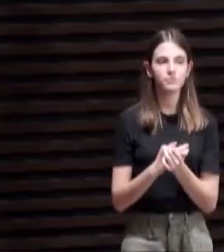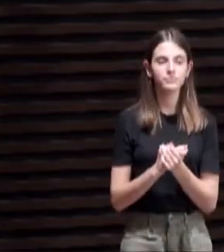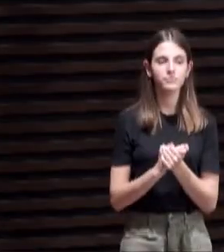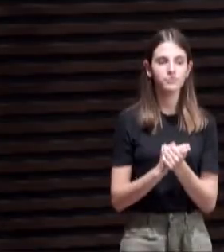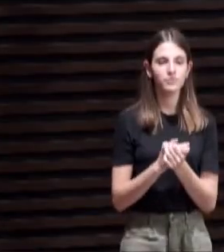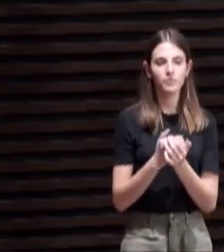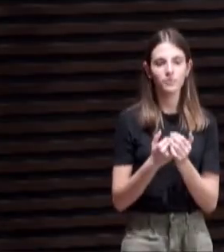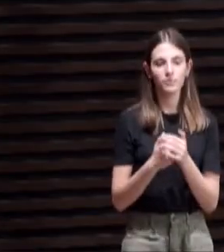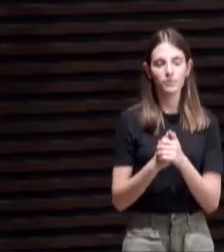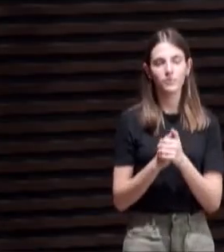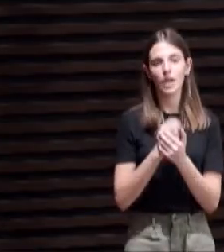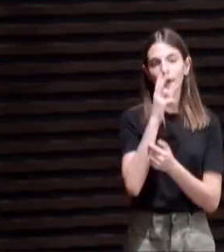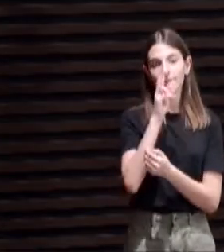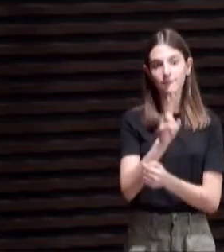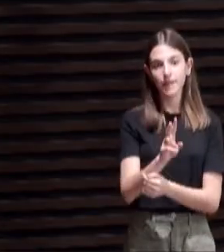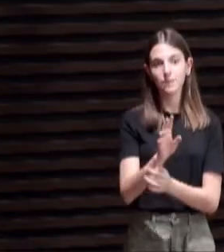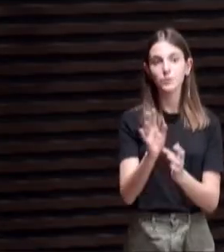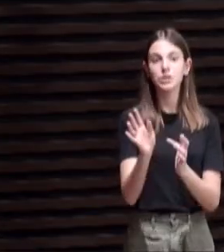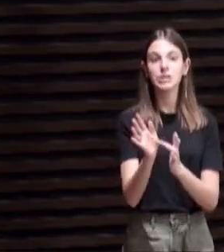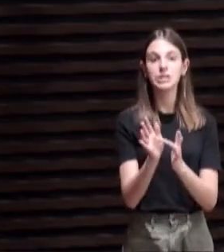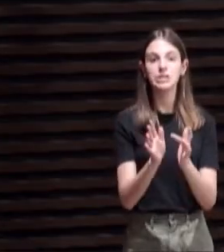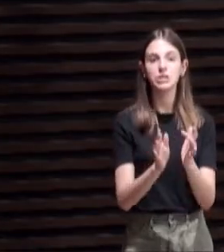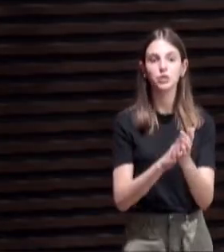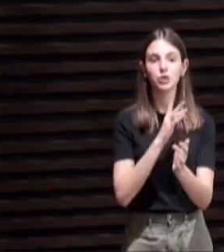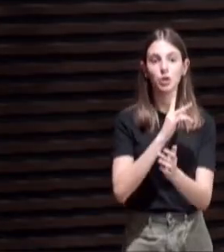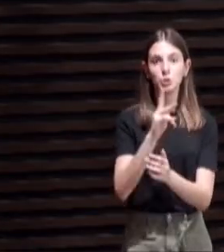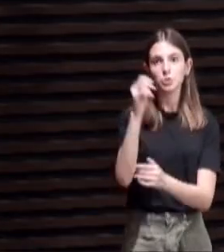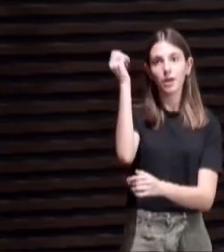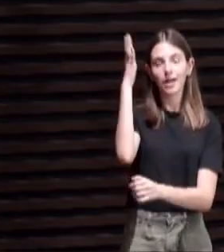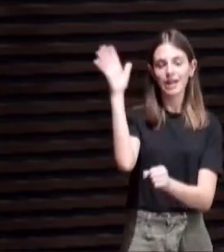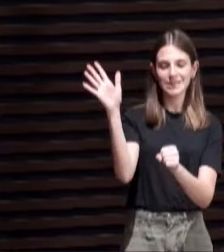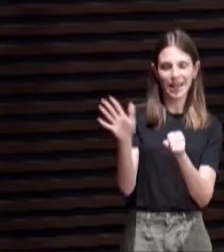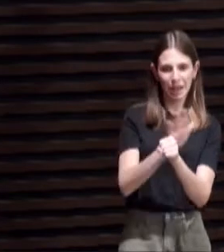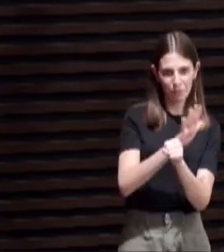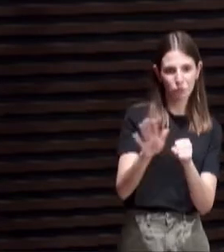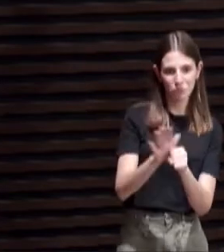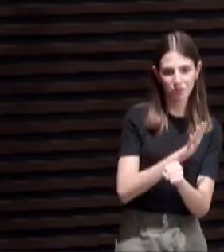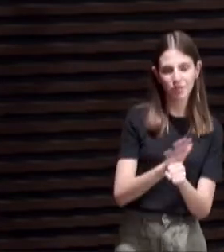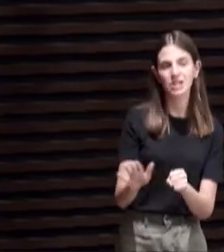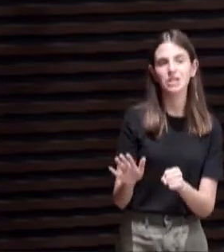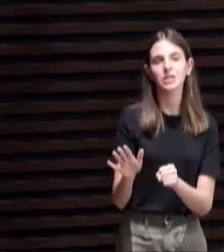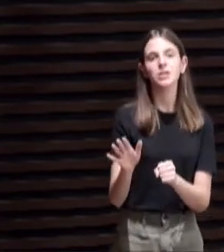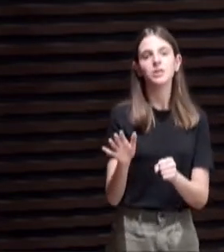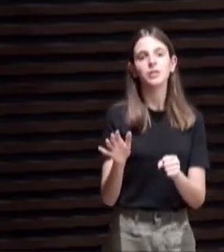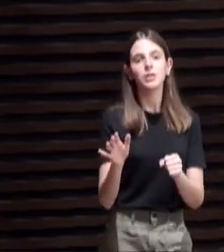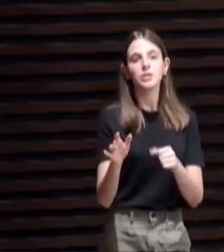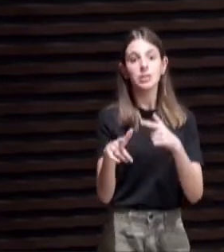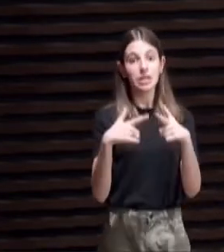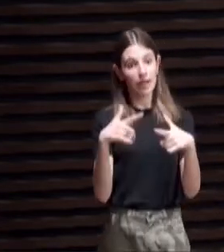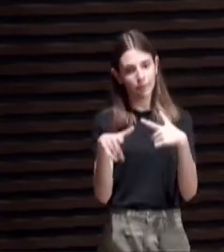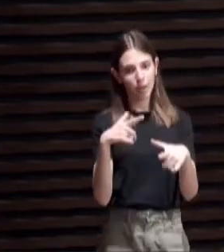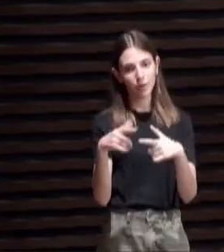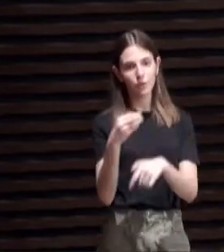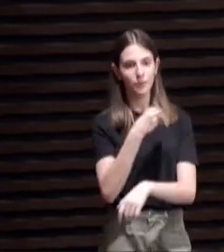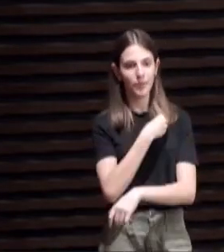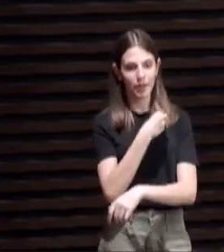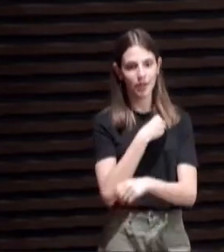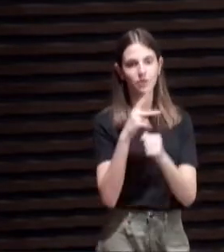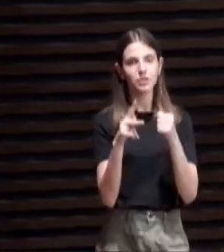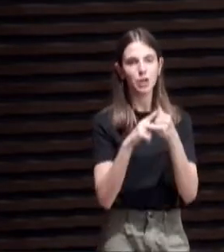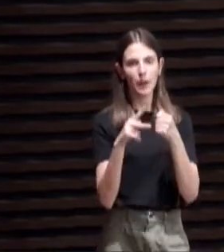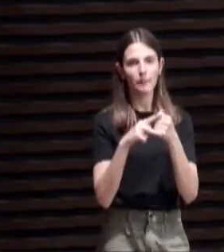Vimos como Jesus, em sua graça superabundante, tratou dos pecados de Pedro e da